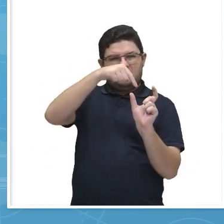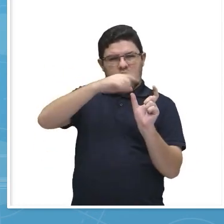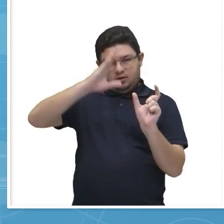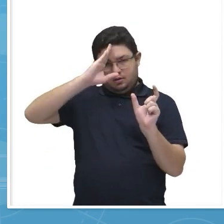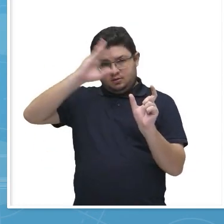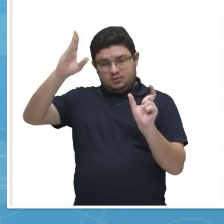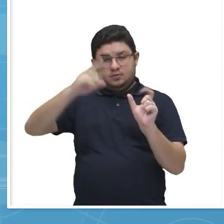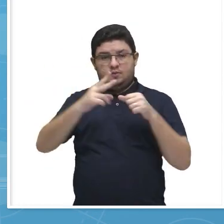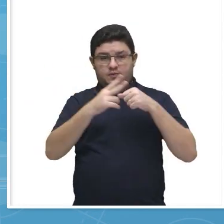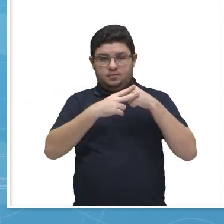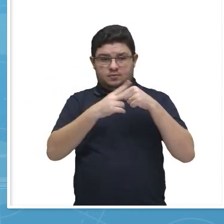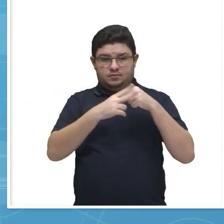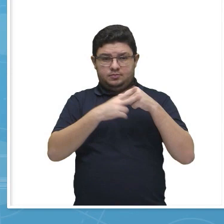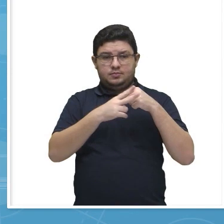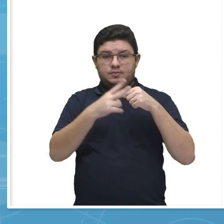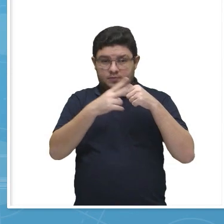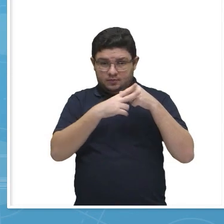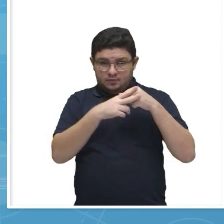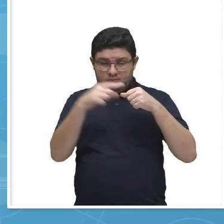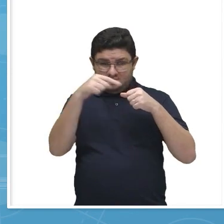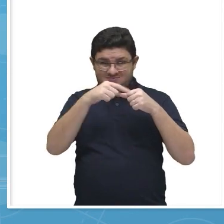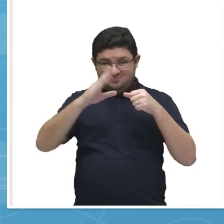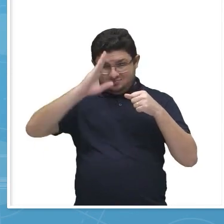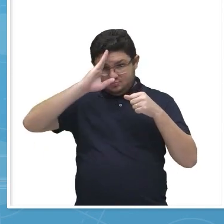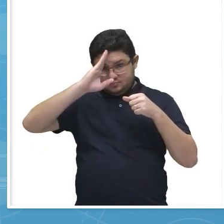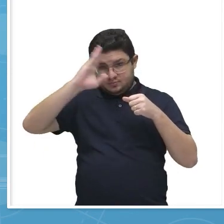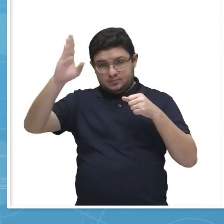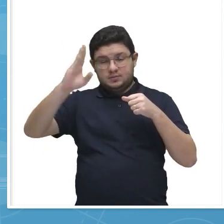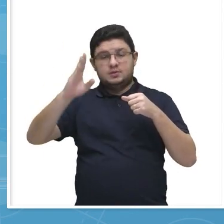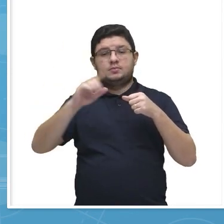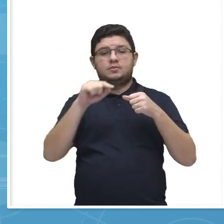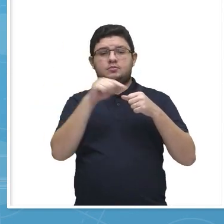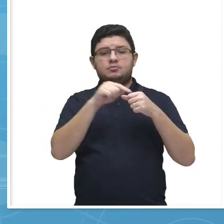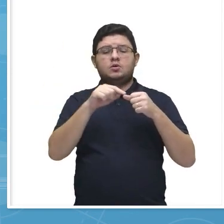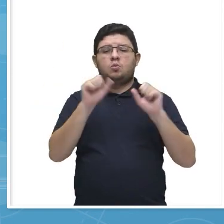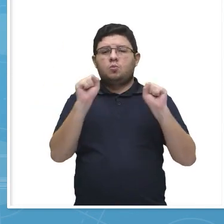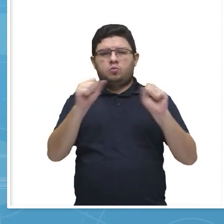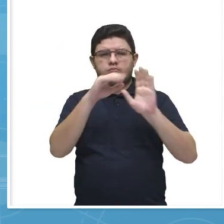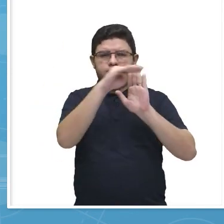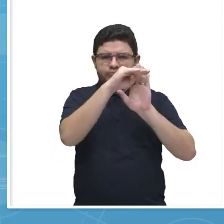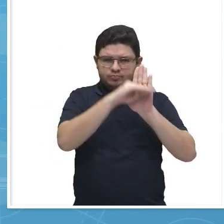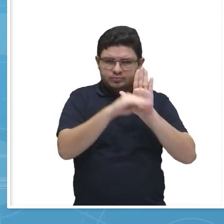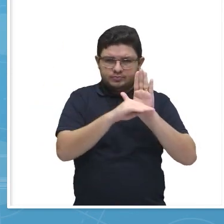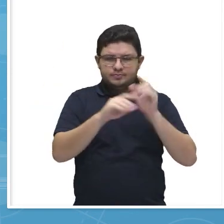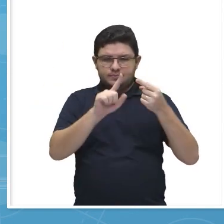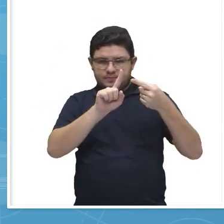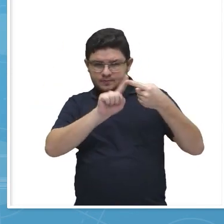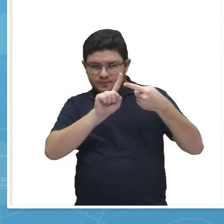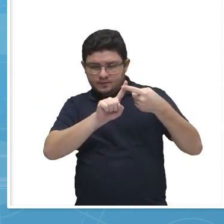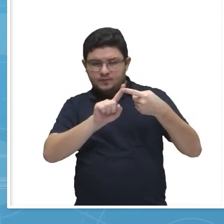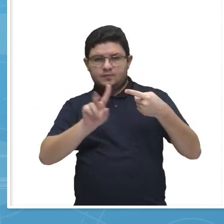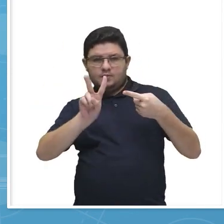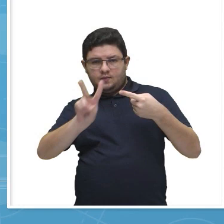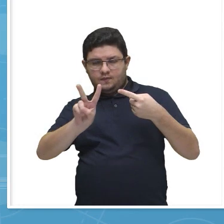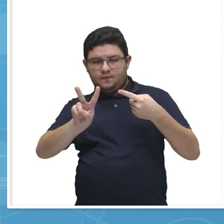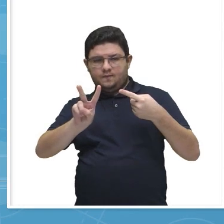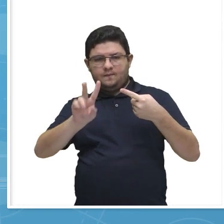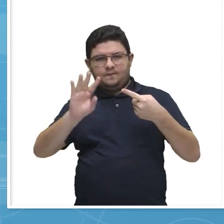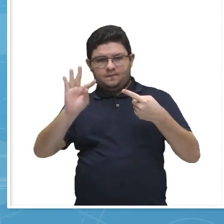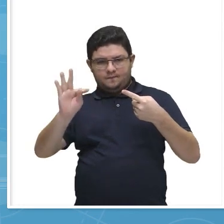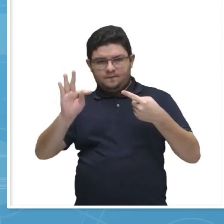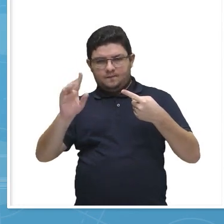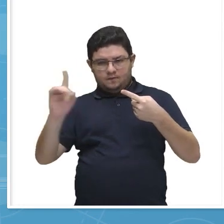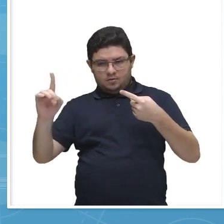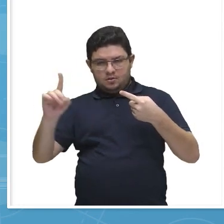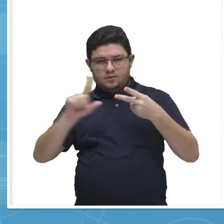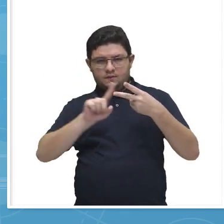é a parte principal do predicado. Esse verbo pode ser classificado em verbo transitivo, direto, verbo